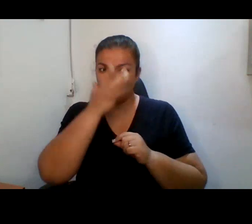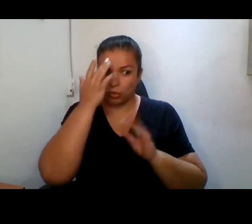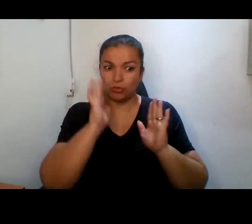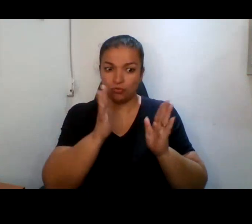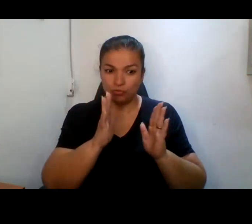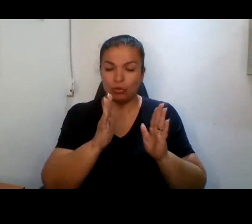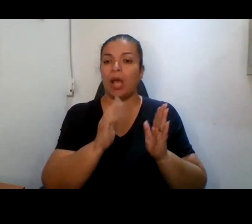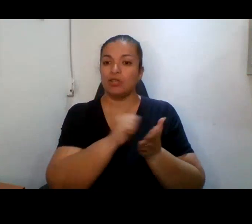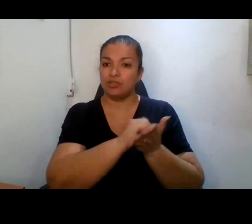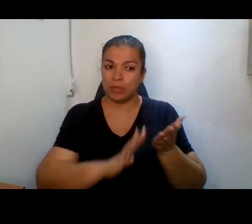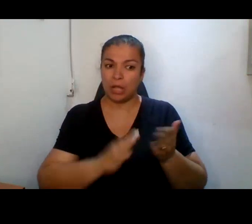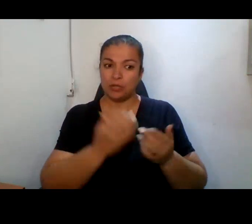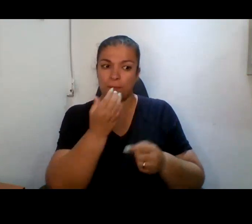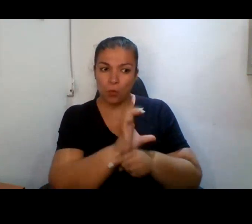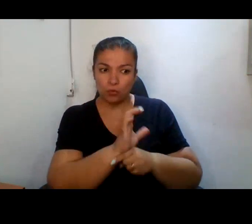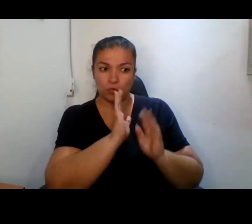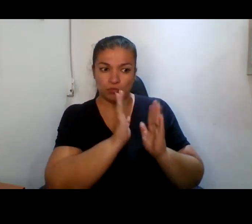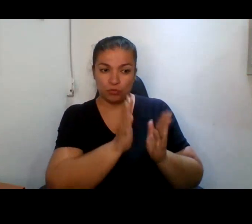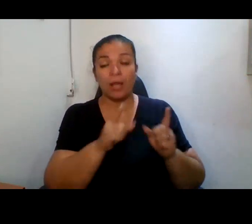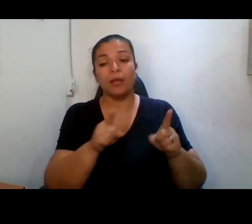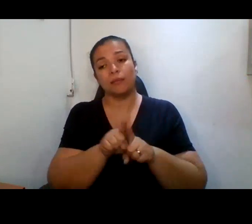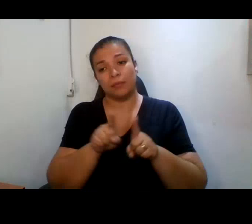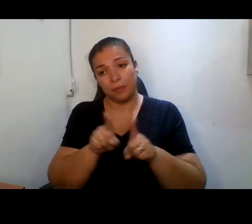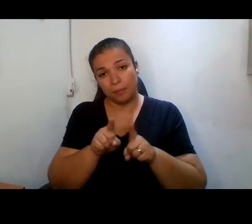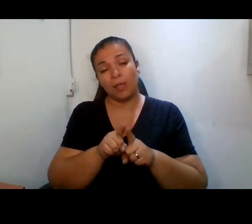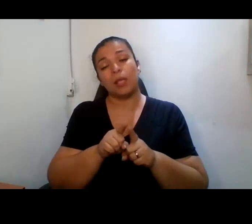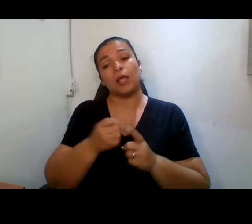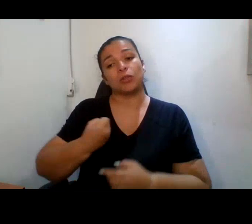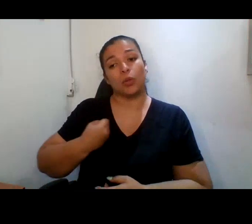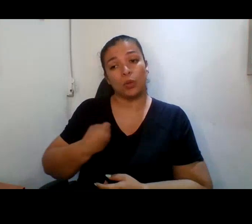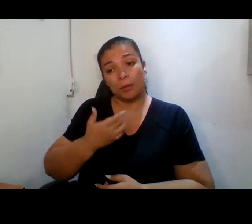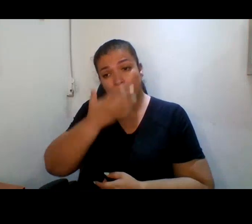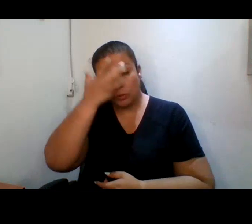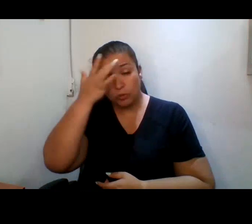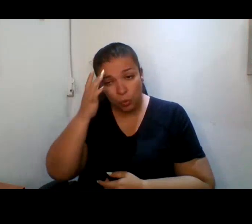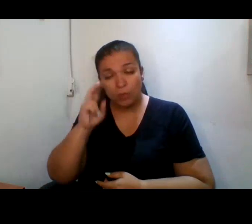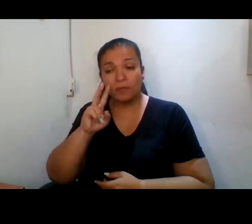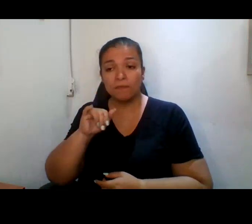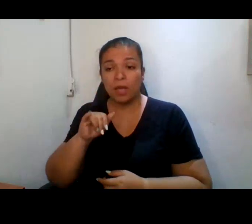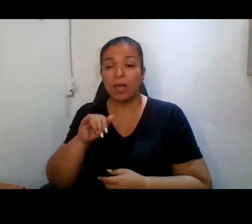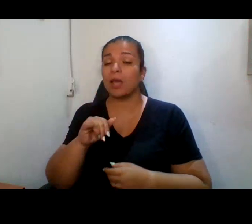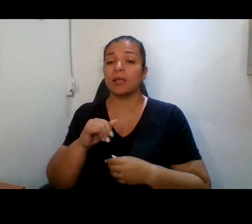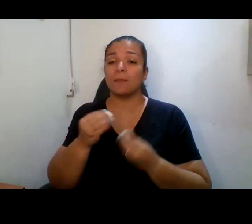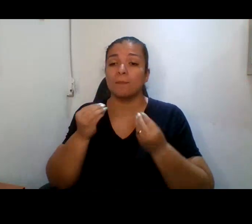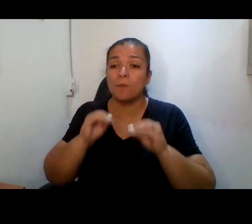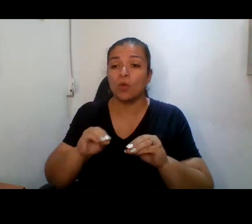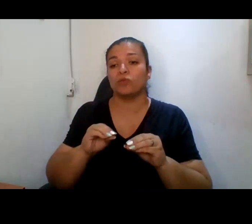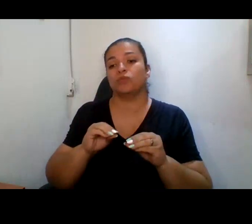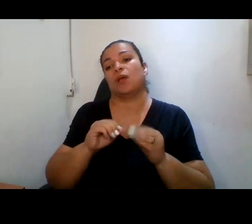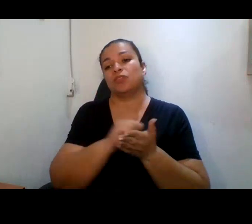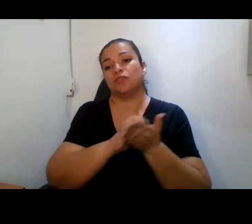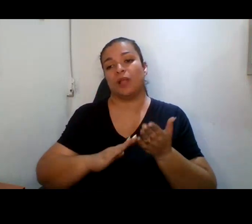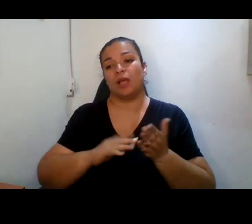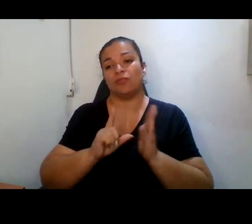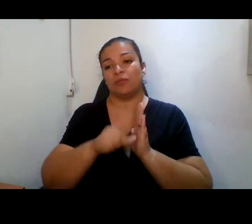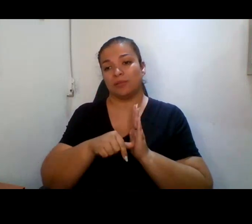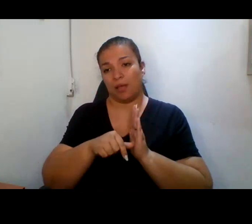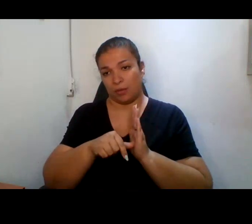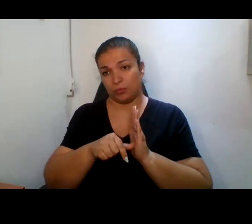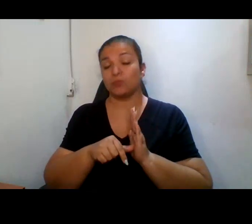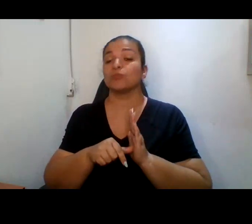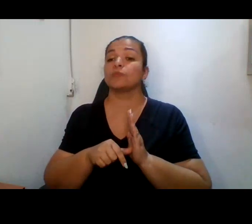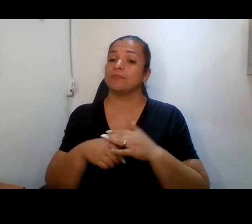atividade, né? E também colocar a pontuação de quem vai entregar um pouquinho mais atrasado. Então, tem um pouquinho de paciência, mas vai